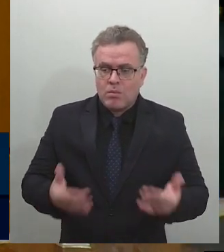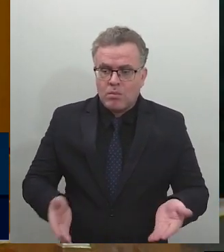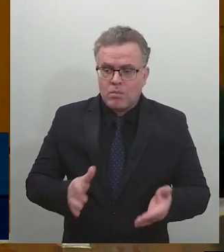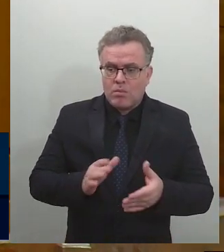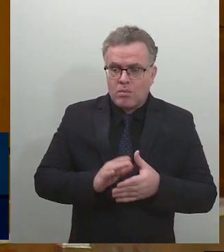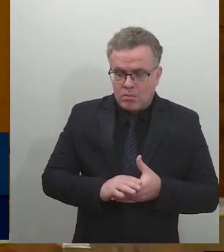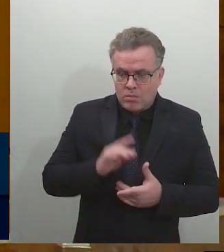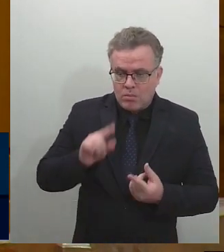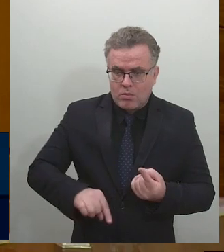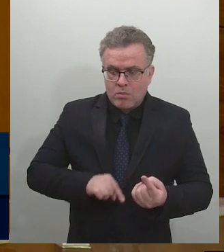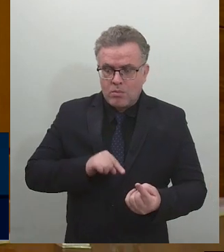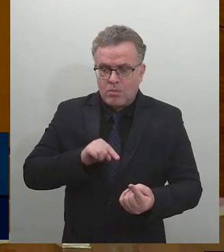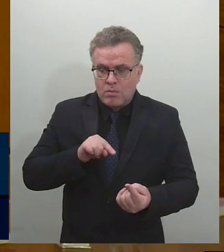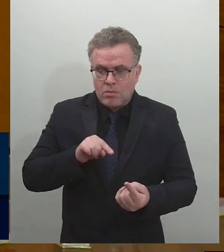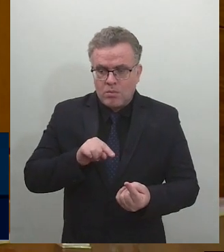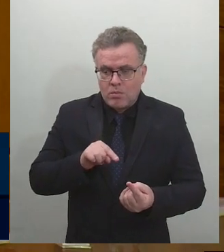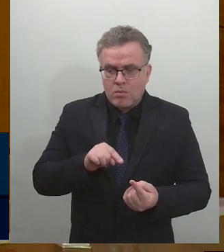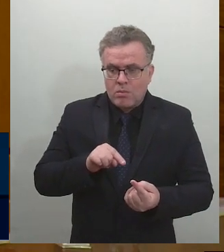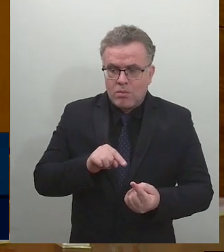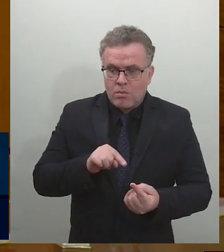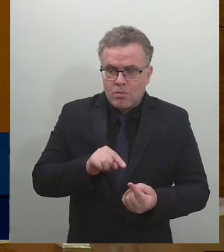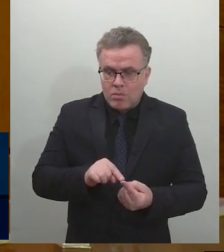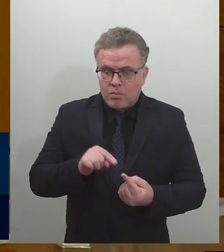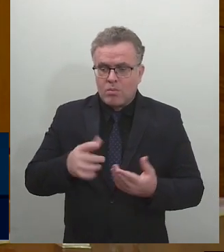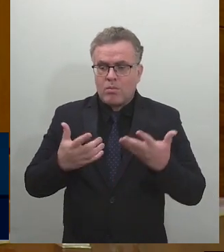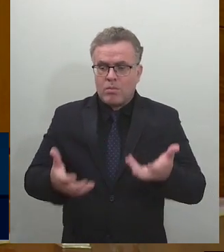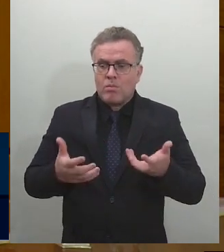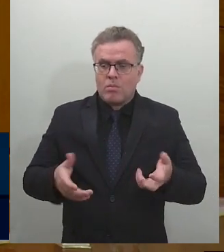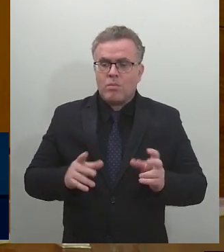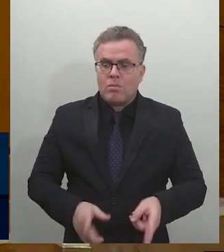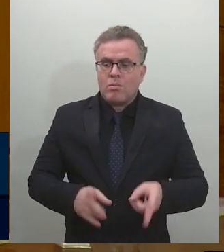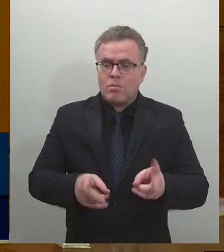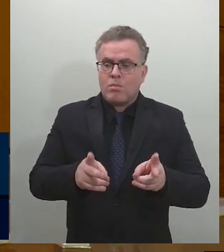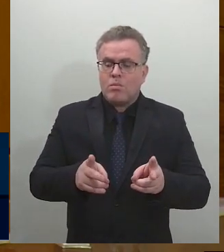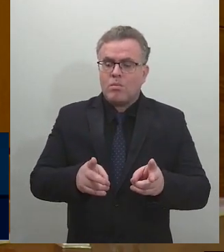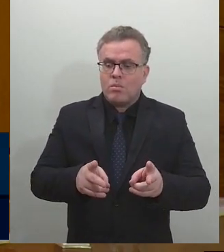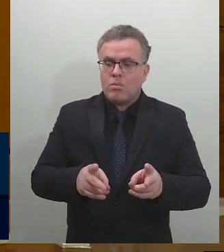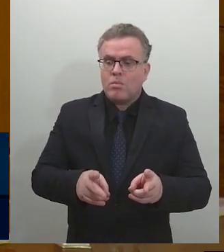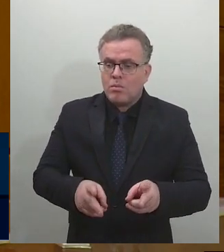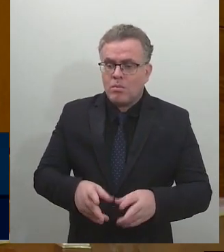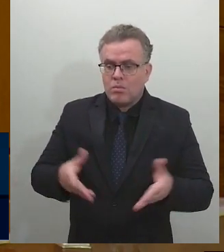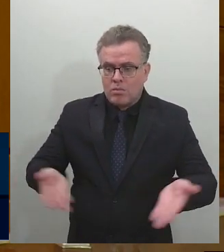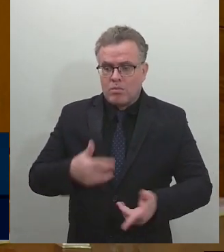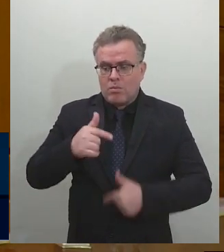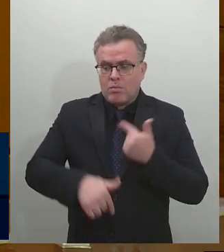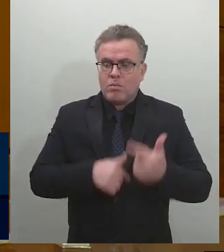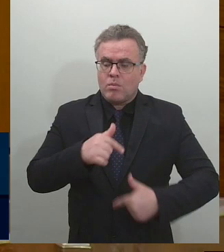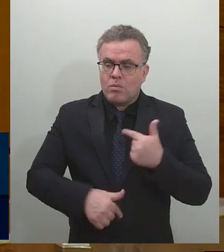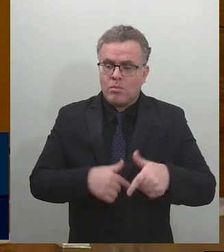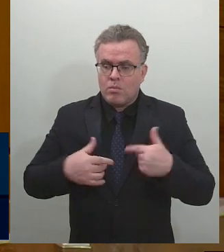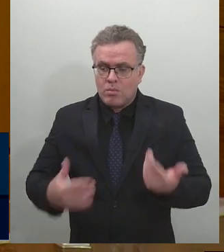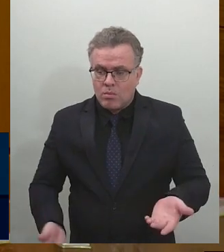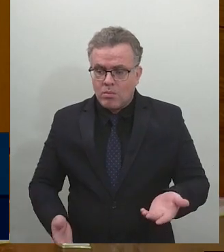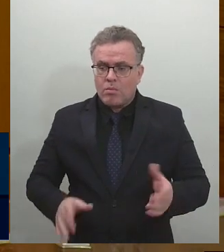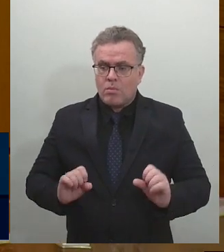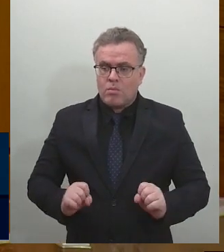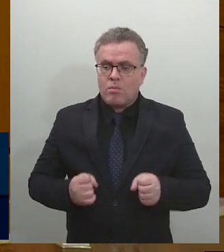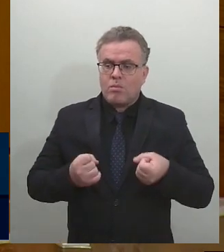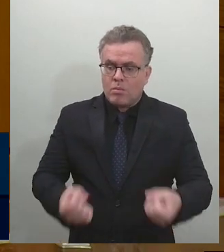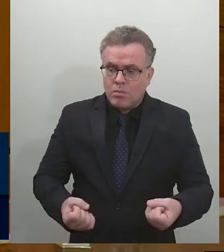aí que esse segundo semestre seja realmente de muito trabalho, de muita dedicação. Afinal de contas, deputado Luciano